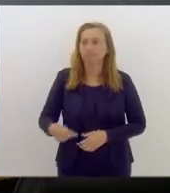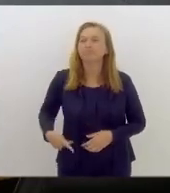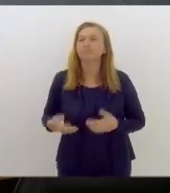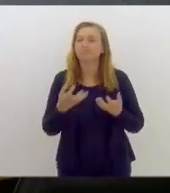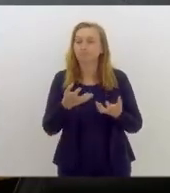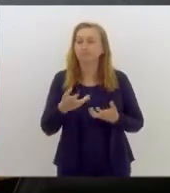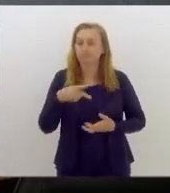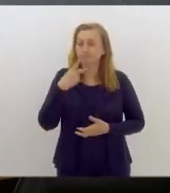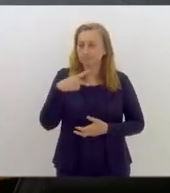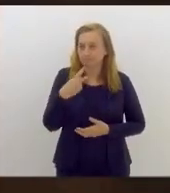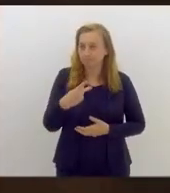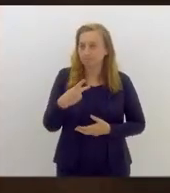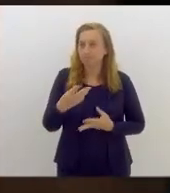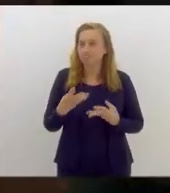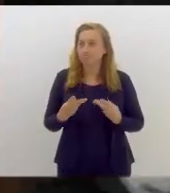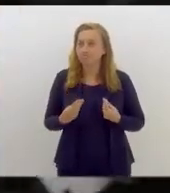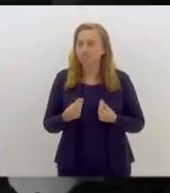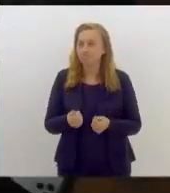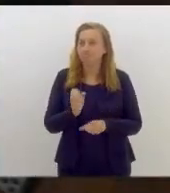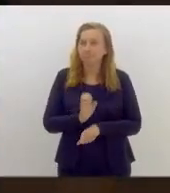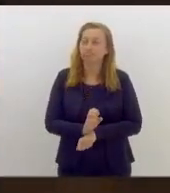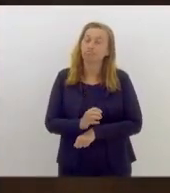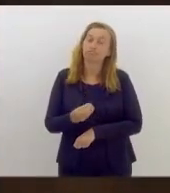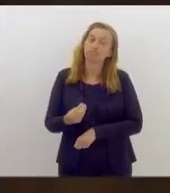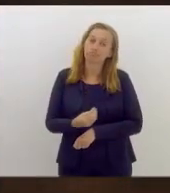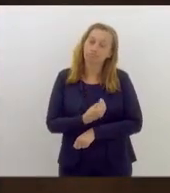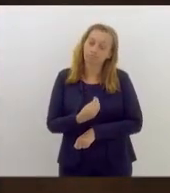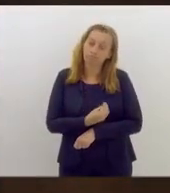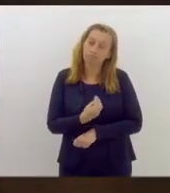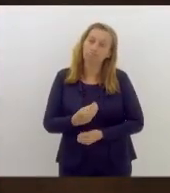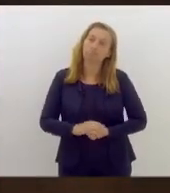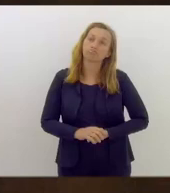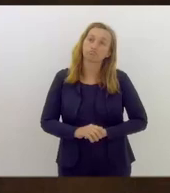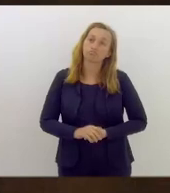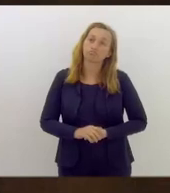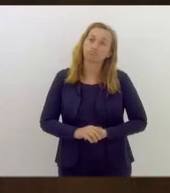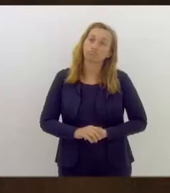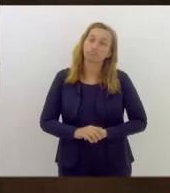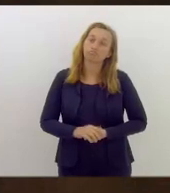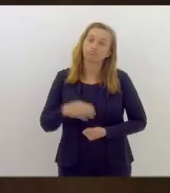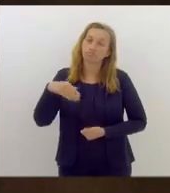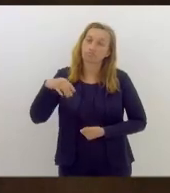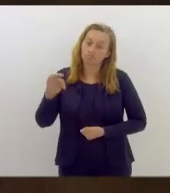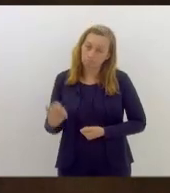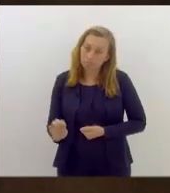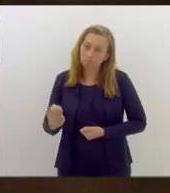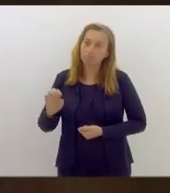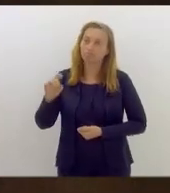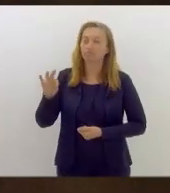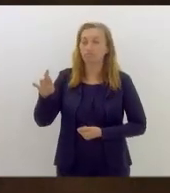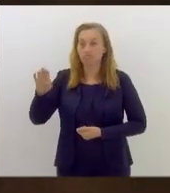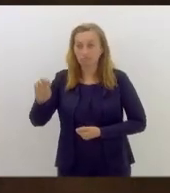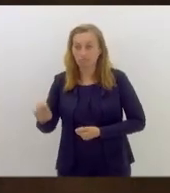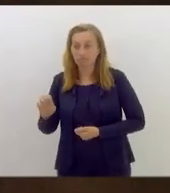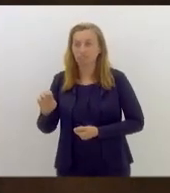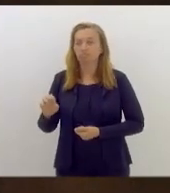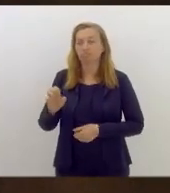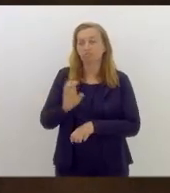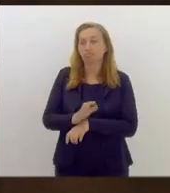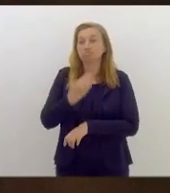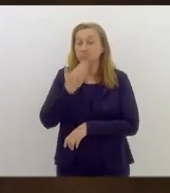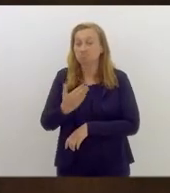uma situação delicada que nosso estado vem enfrentando. O nosso norte, noroeste do estado pede